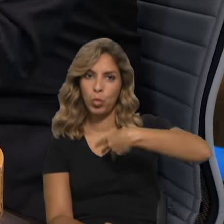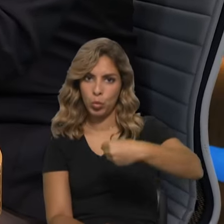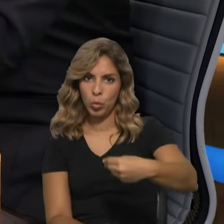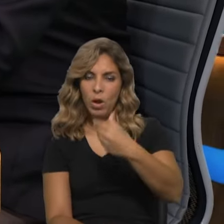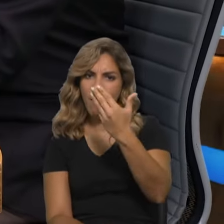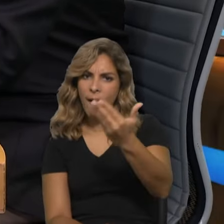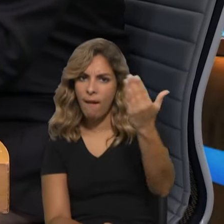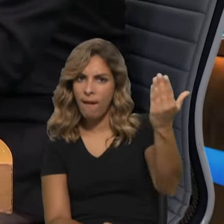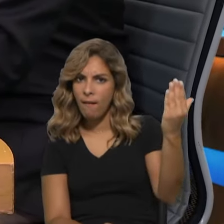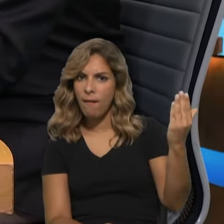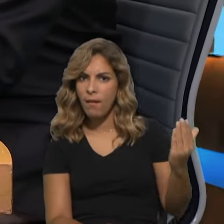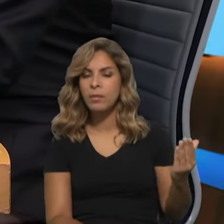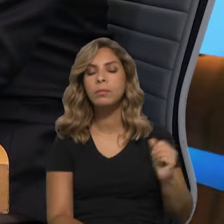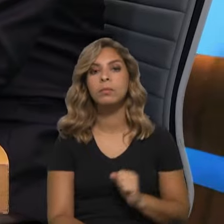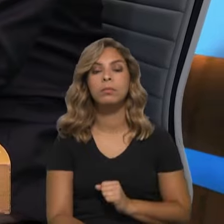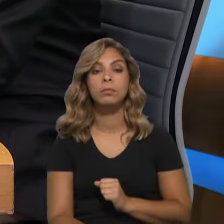também, portanto,